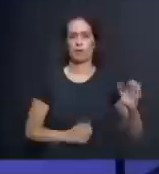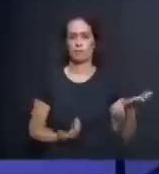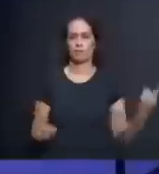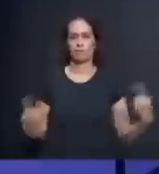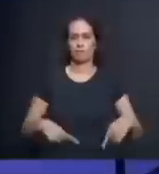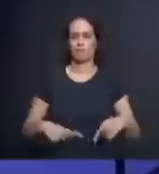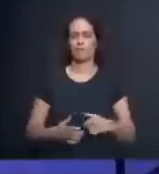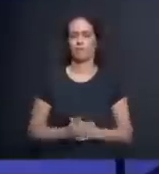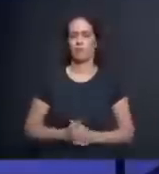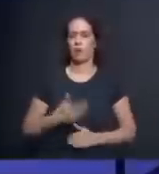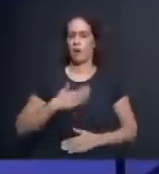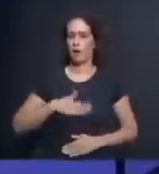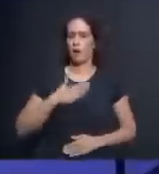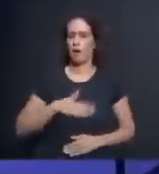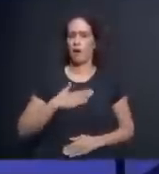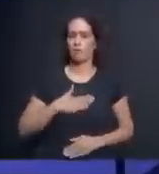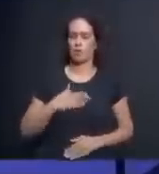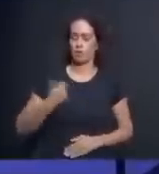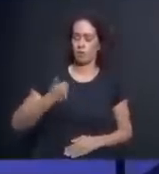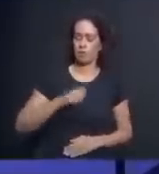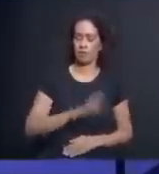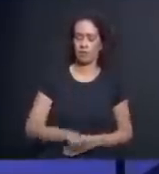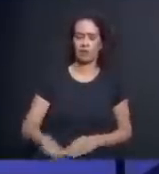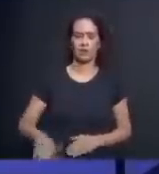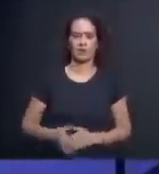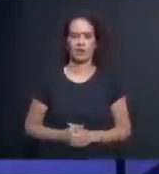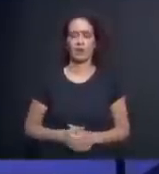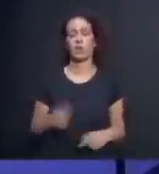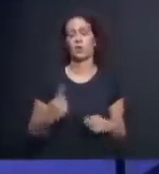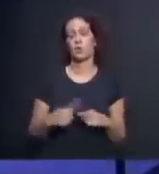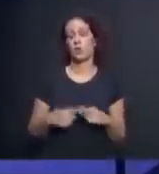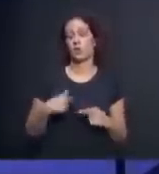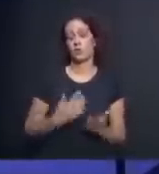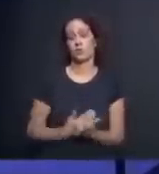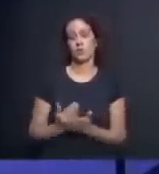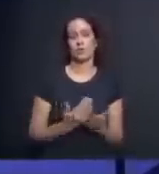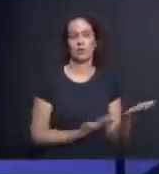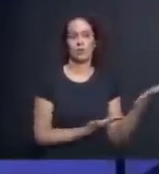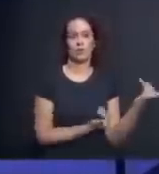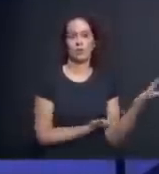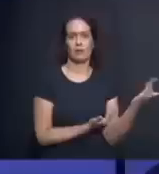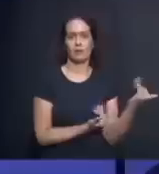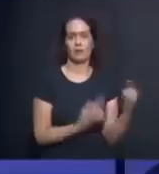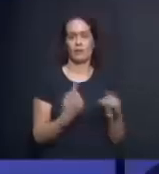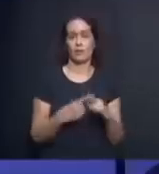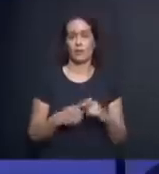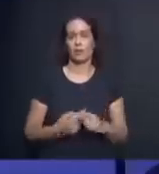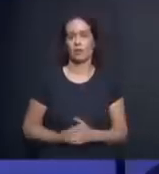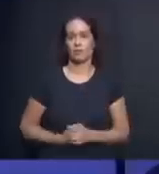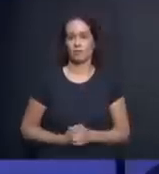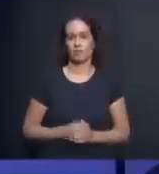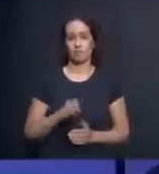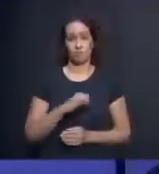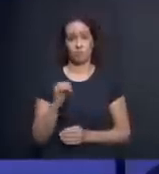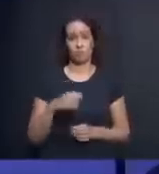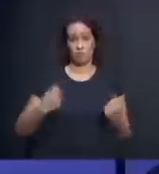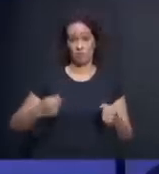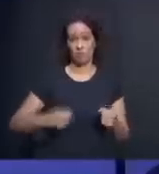primeiro. O que, que você acha que eu comecei com adolescente? Qualquer coisa, eu só trancava a chave e ia